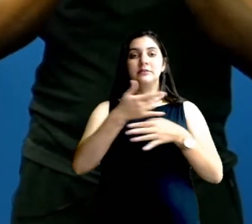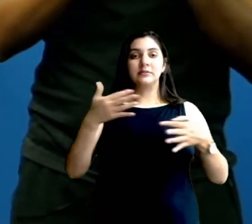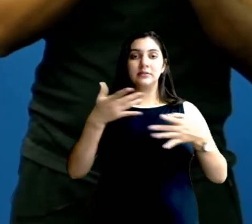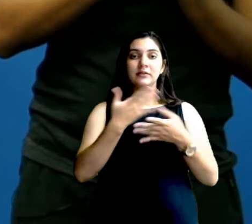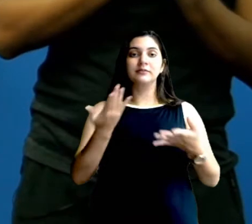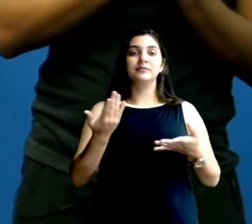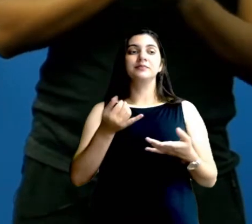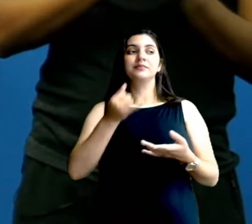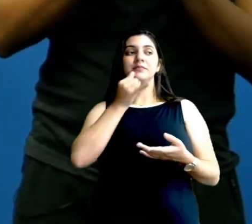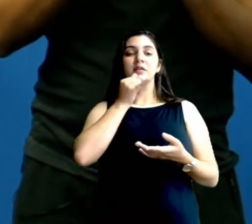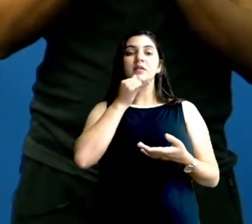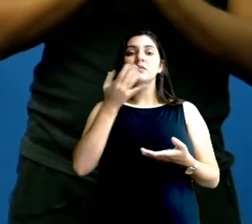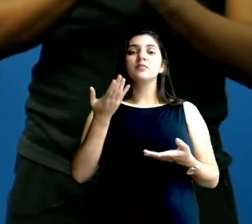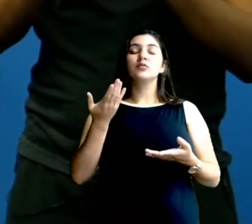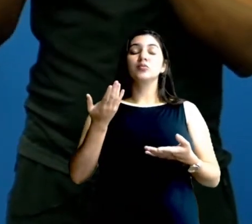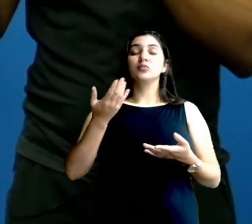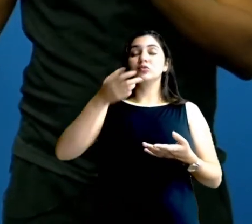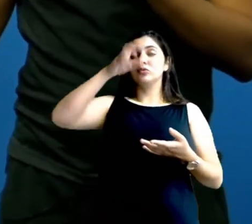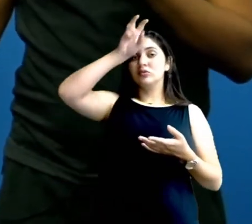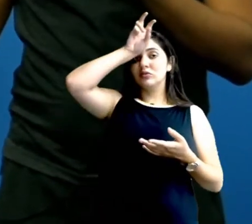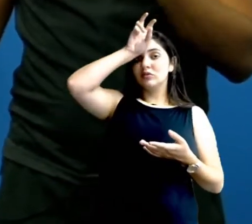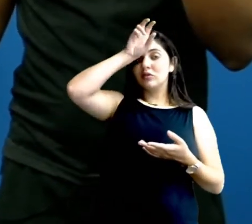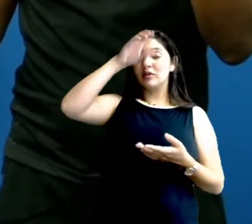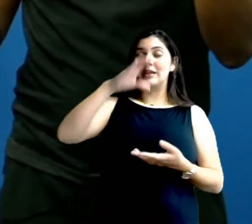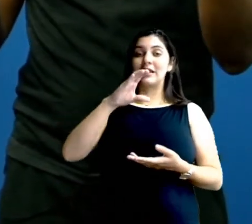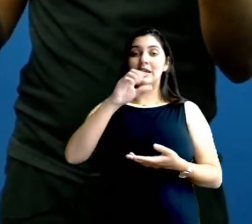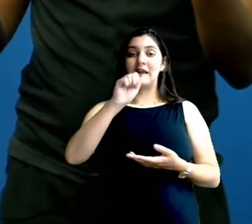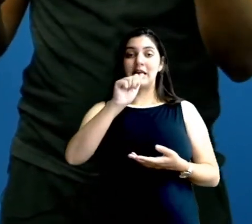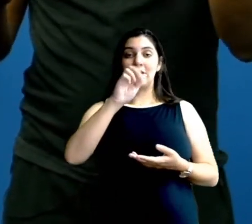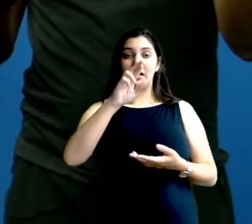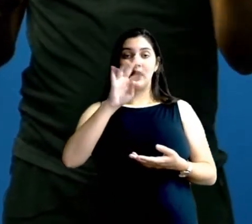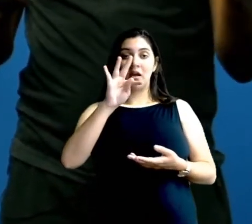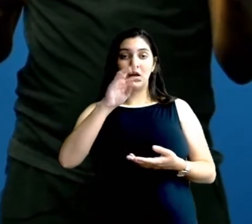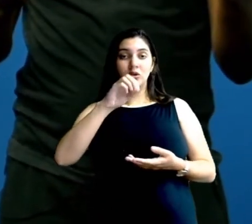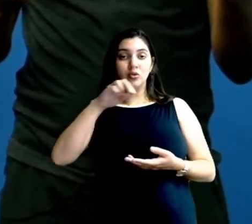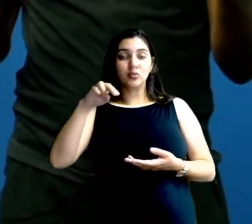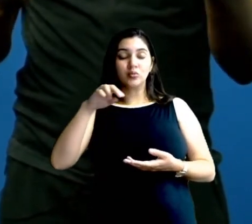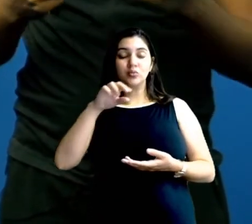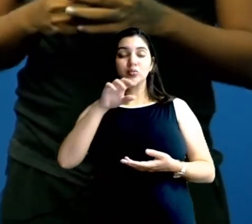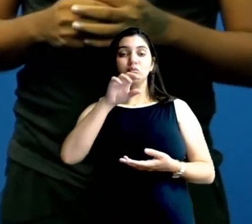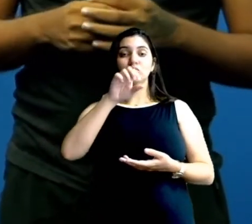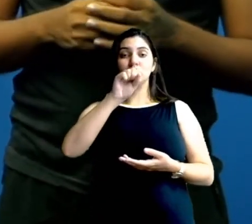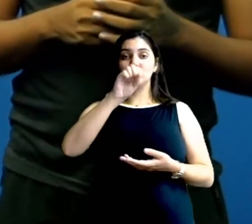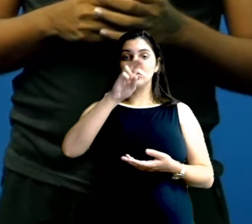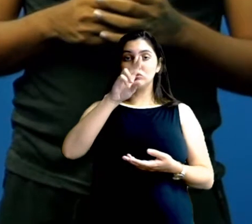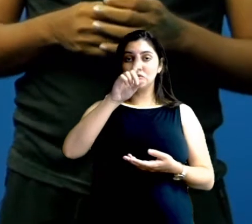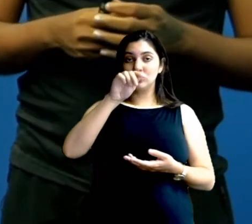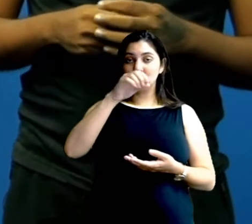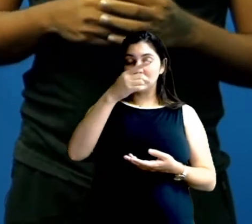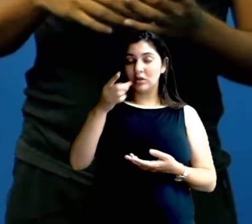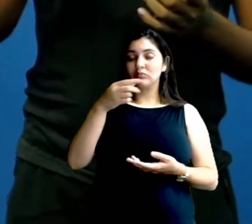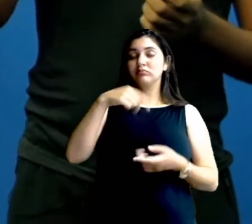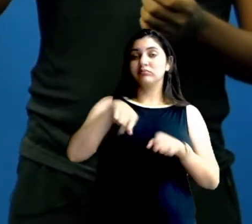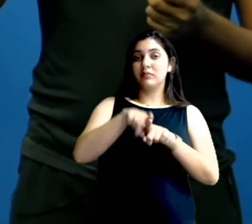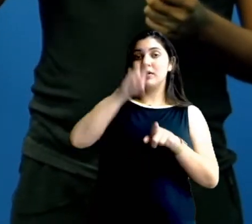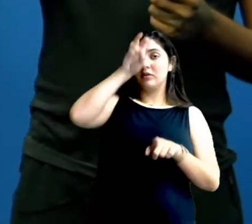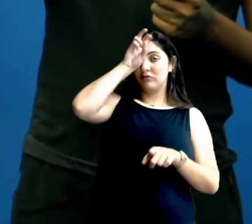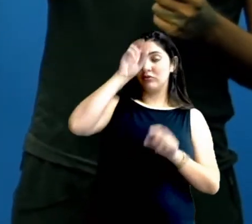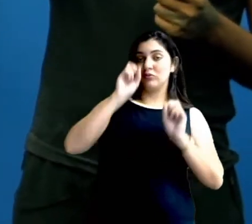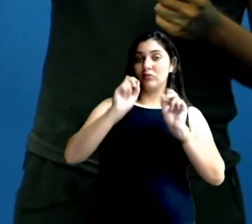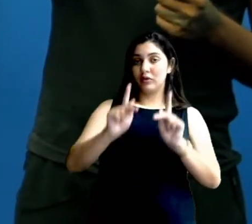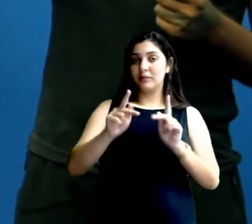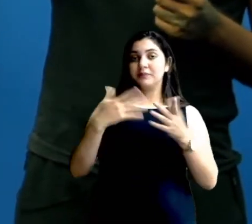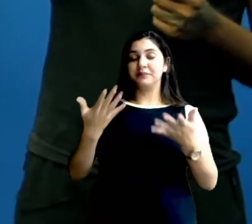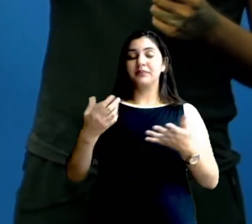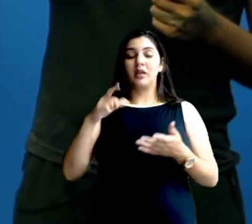de assuã no Egito e cartum no Sudão atualmente ajudam e teve tá então a